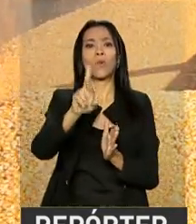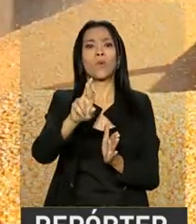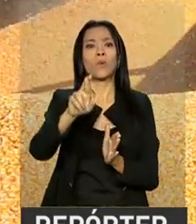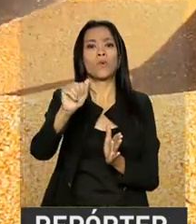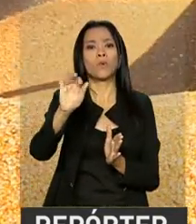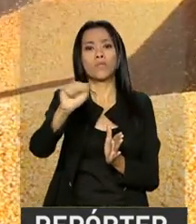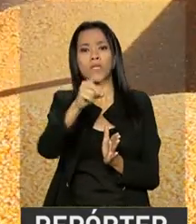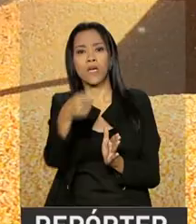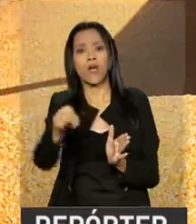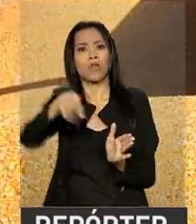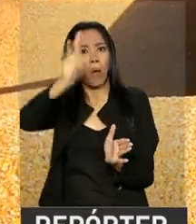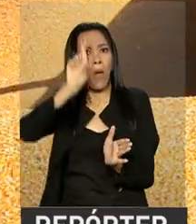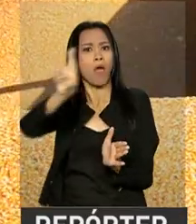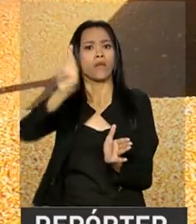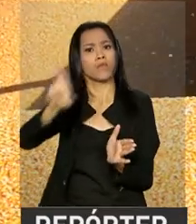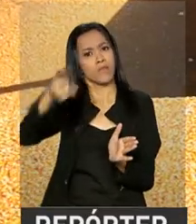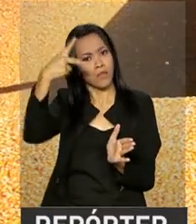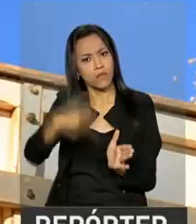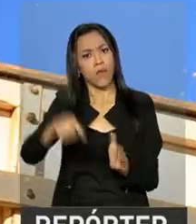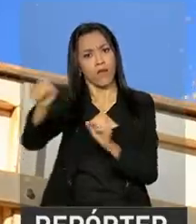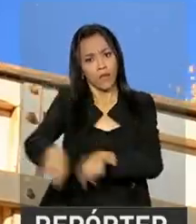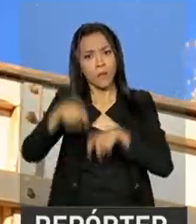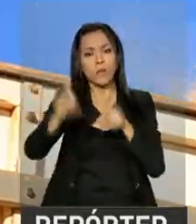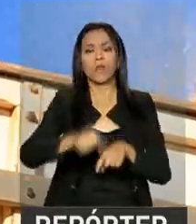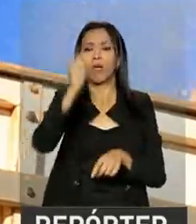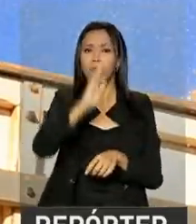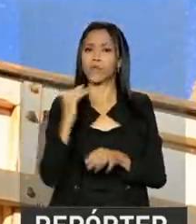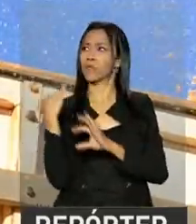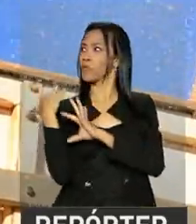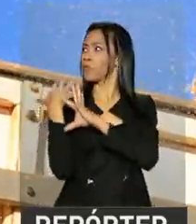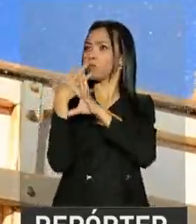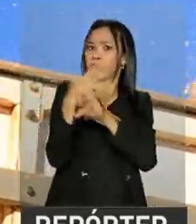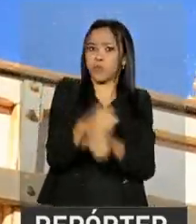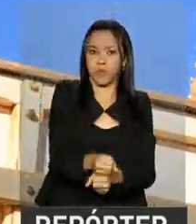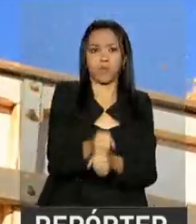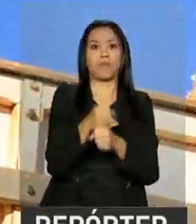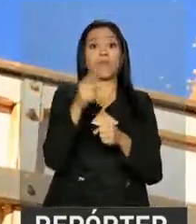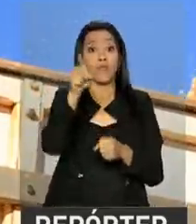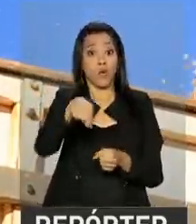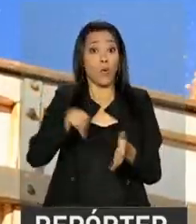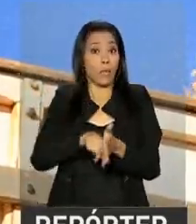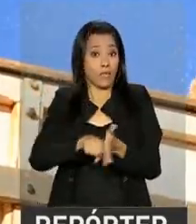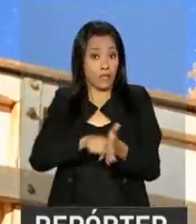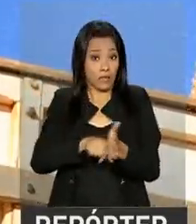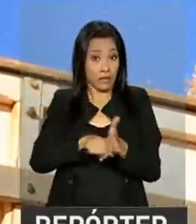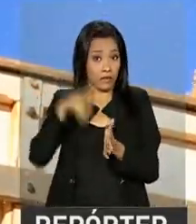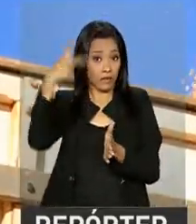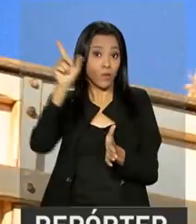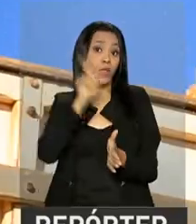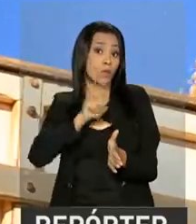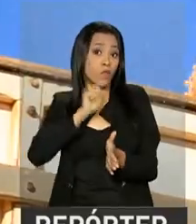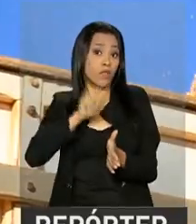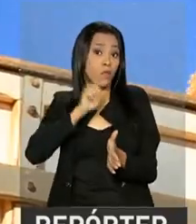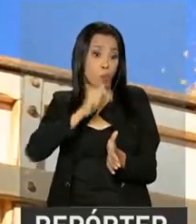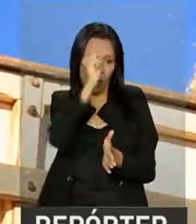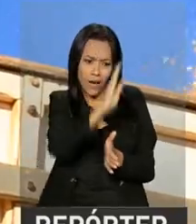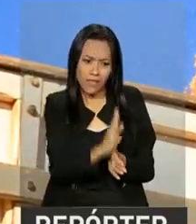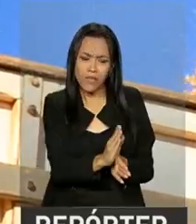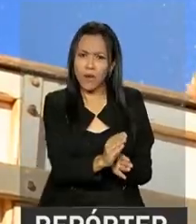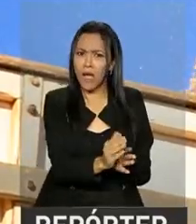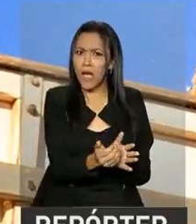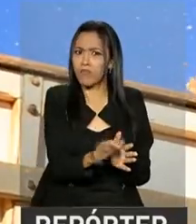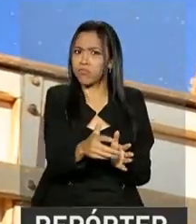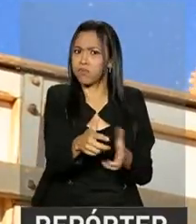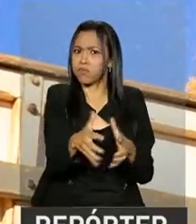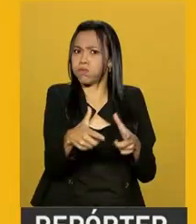agropecuária brasileira nos últimos anos segundo um estudo norte americano o brasil é o país que mais cresce nesse